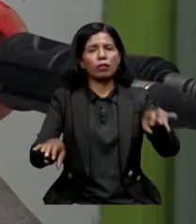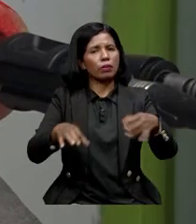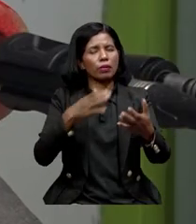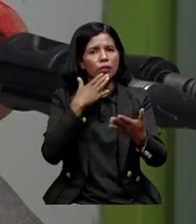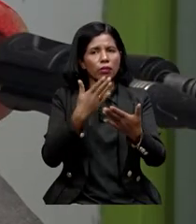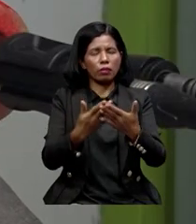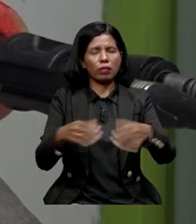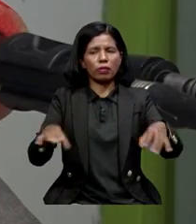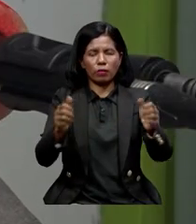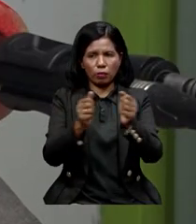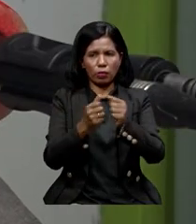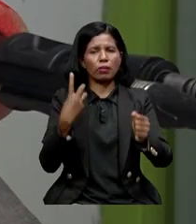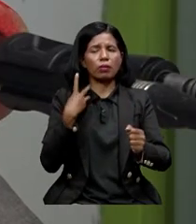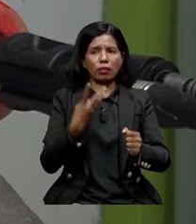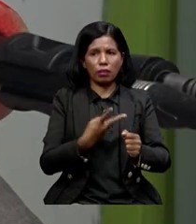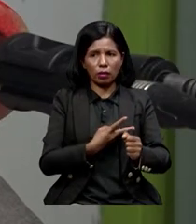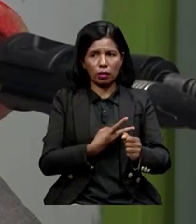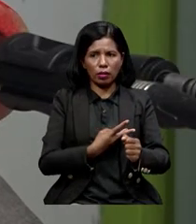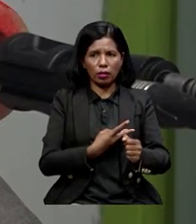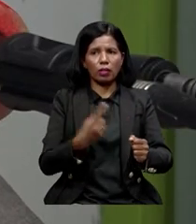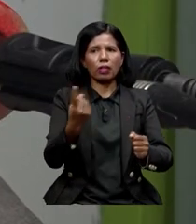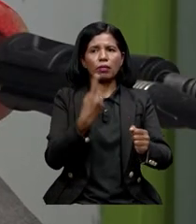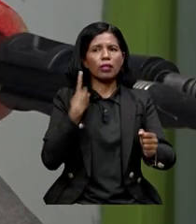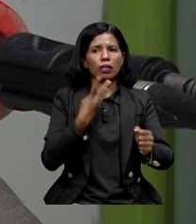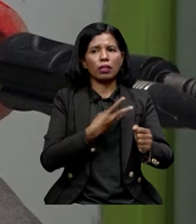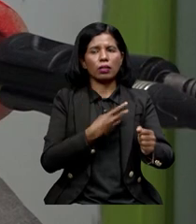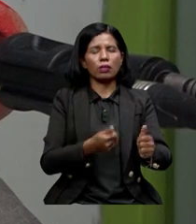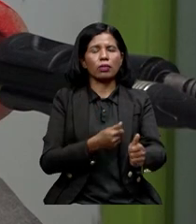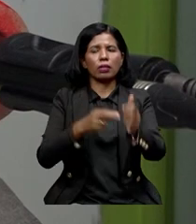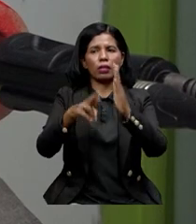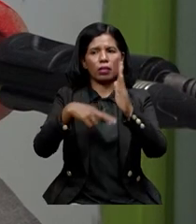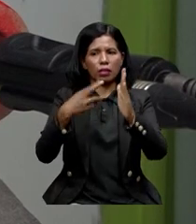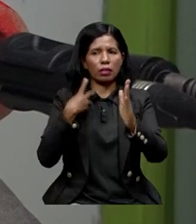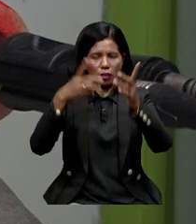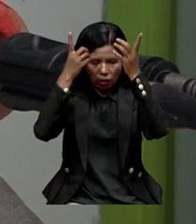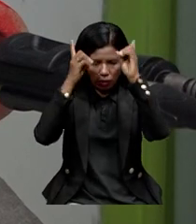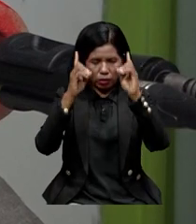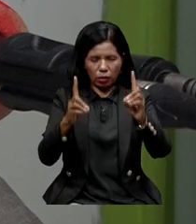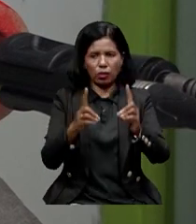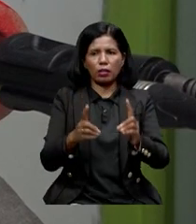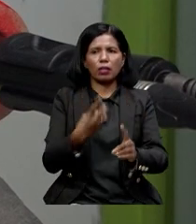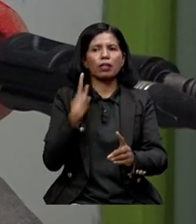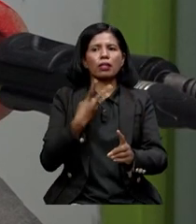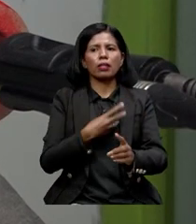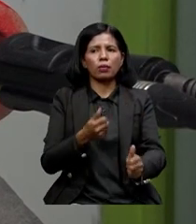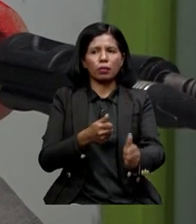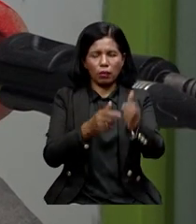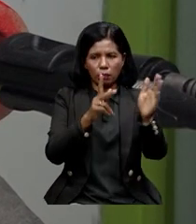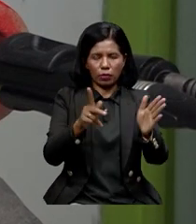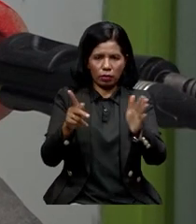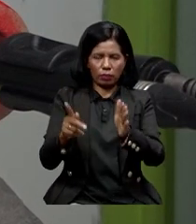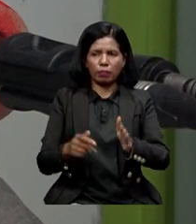durante a situação muito corrida. Então, se na fato, então, vai ser o critério balão que tem que terminar para o nível, ter o processo normal,